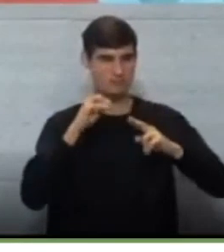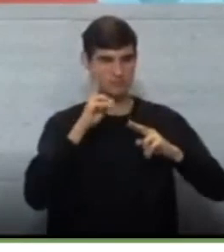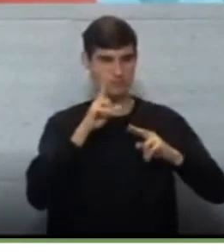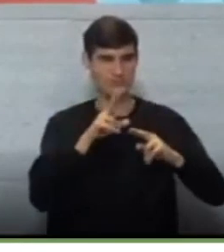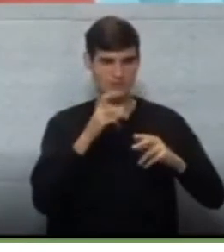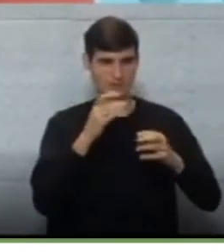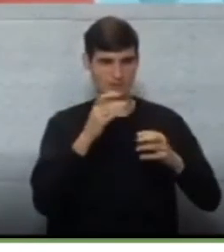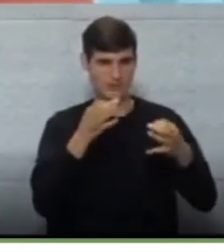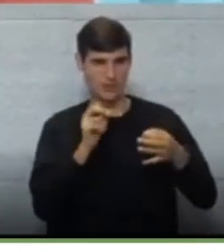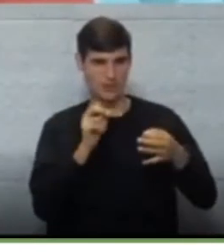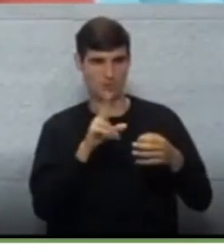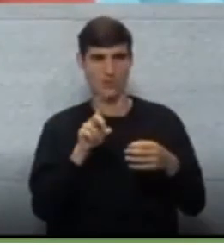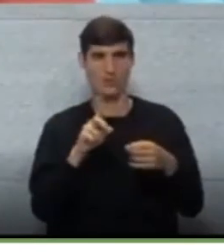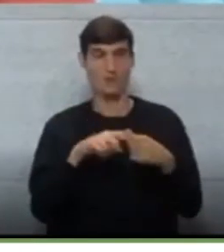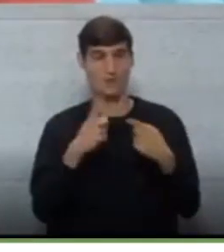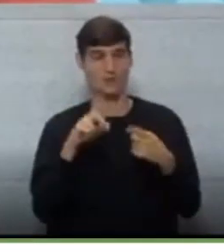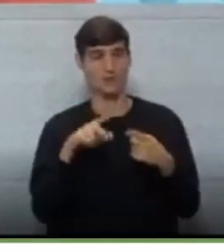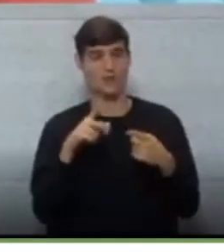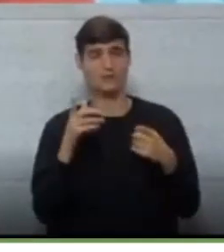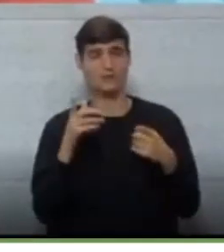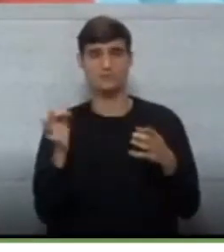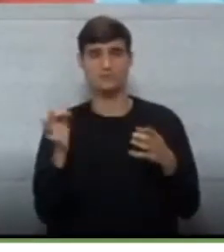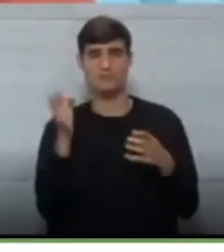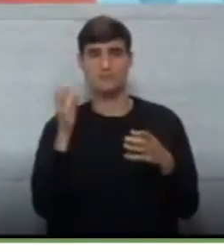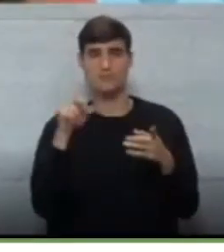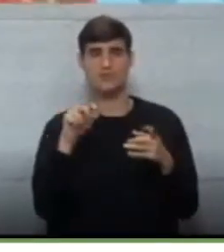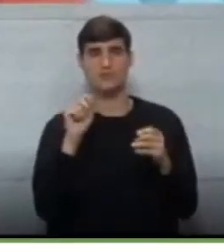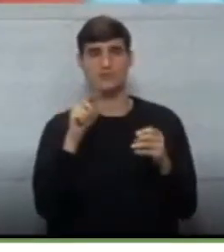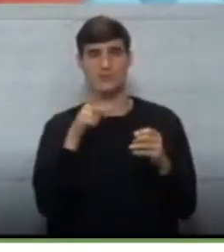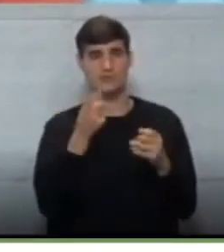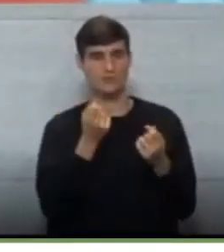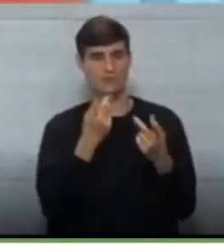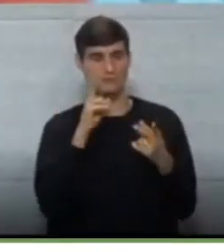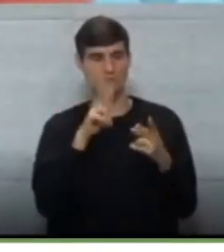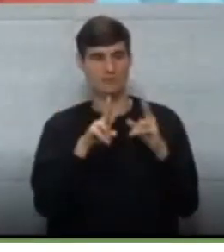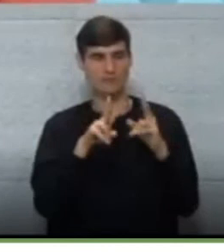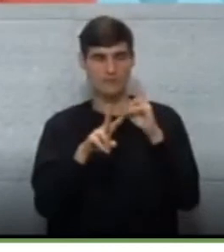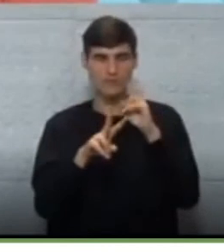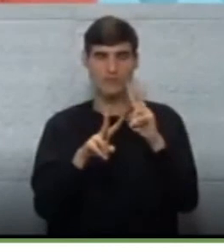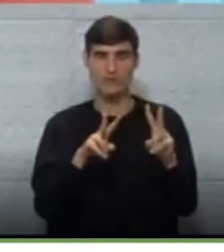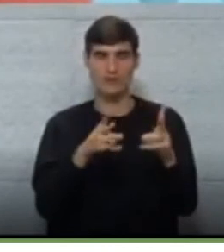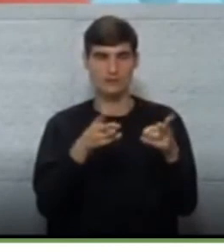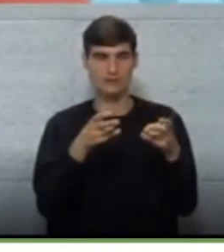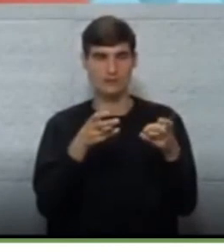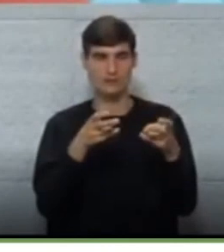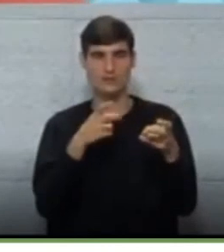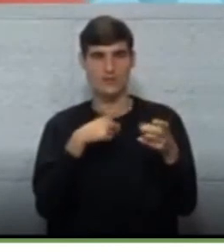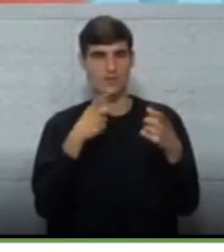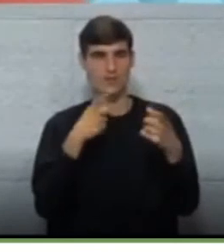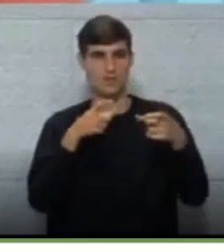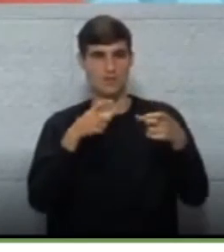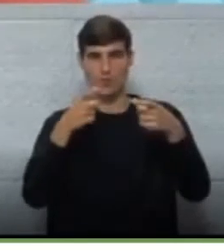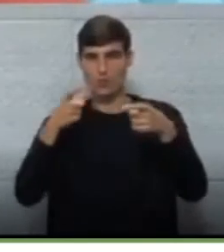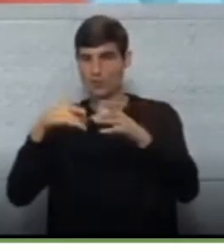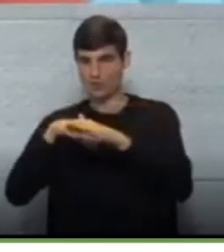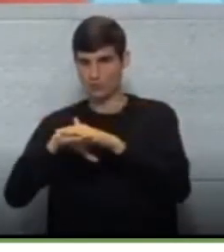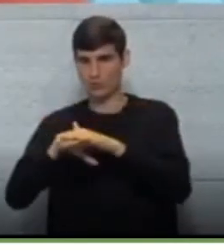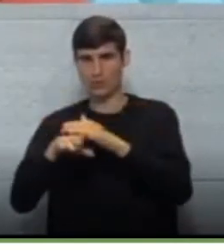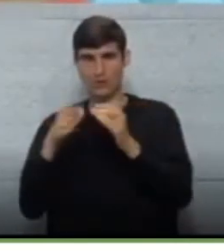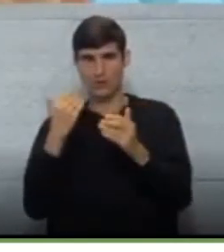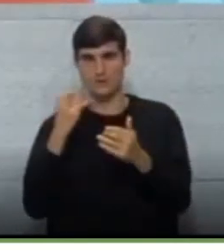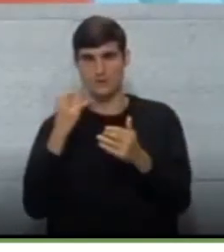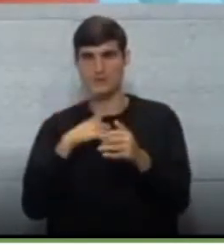fiscalização, mas principalmente para que nós possamos identificar nos locais onde temos armazenamento de alimento, se aquilo está sendo feito da